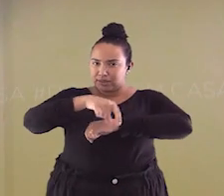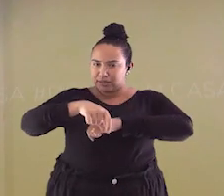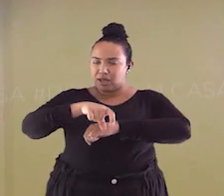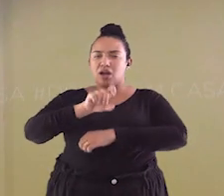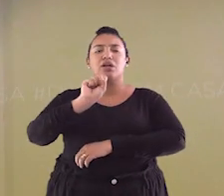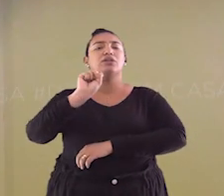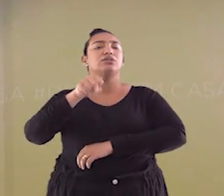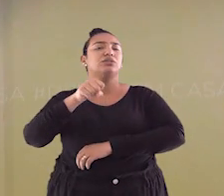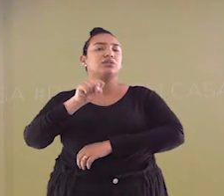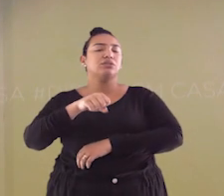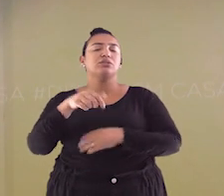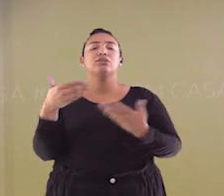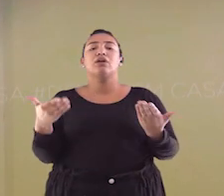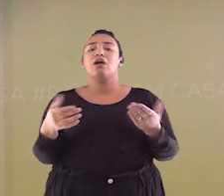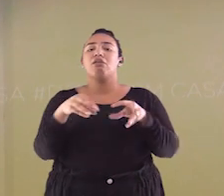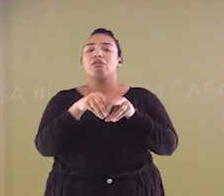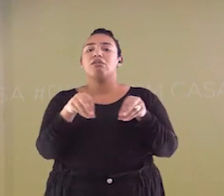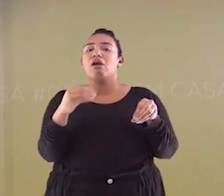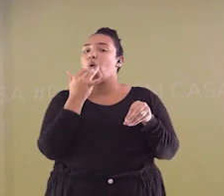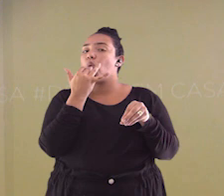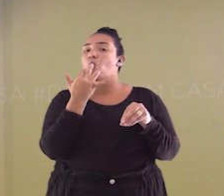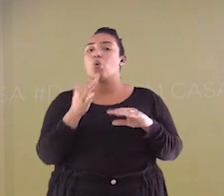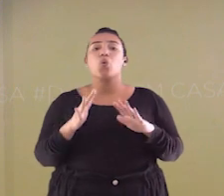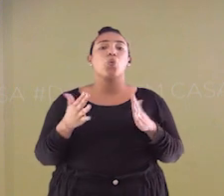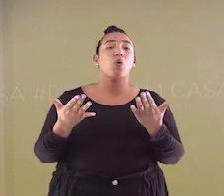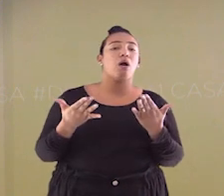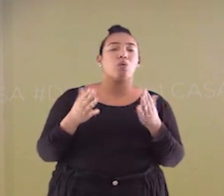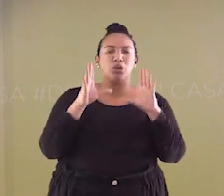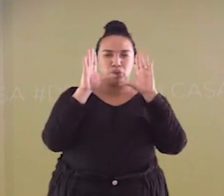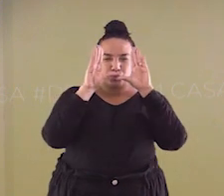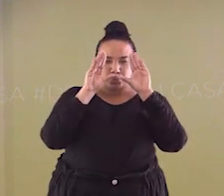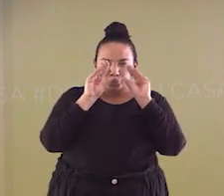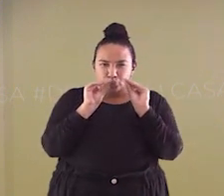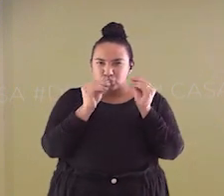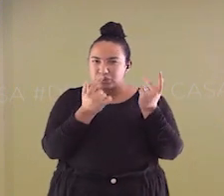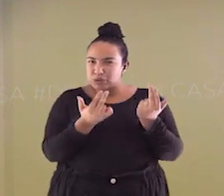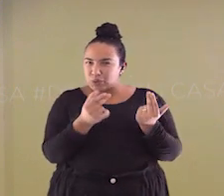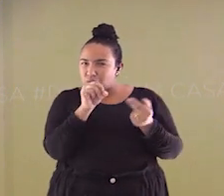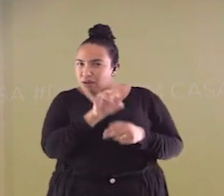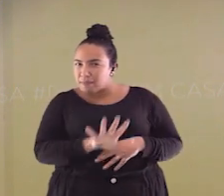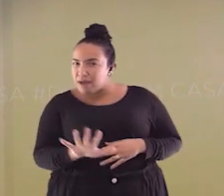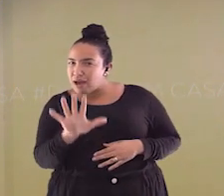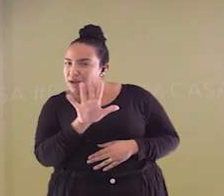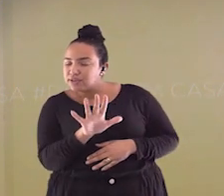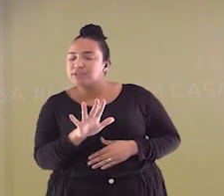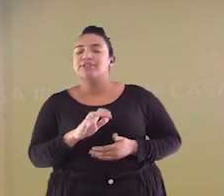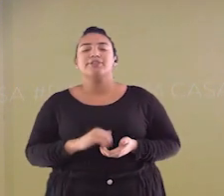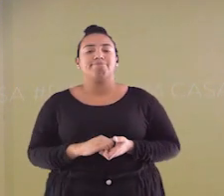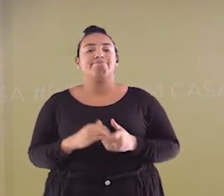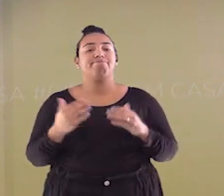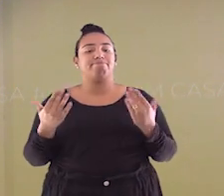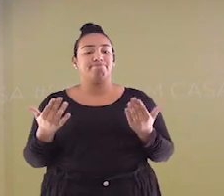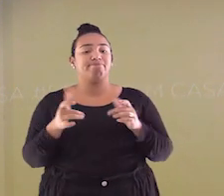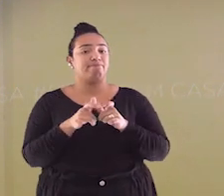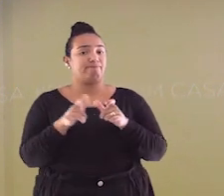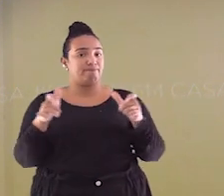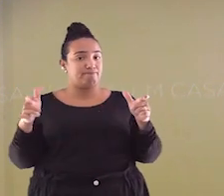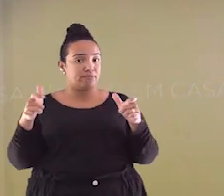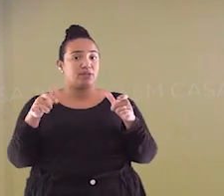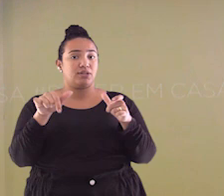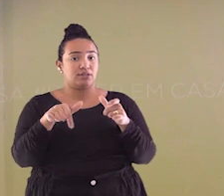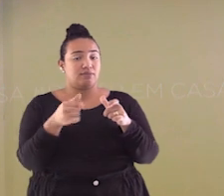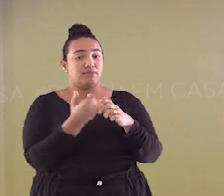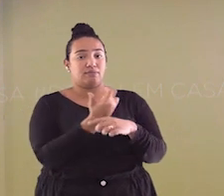sim, qual era a cor dessa terra? Era escura, igual essa aqui? A maior parte das plantas